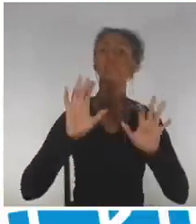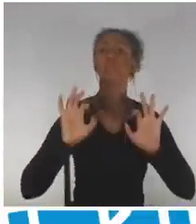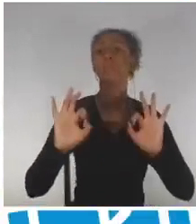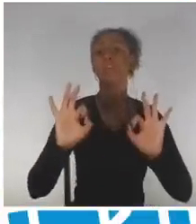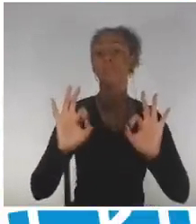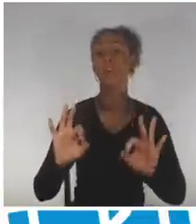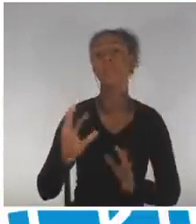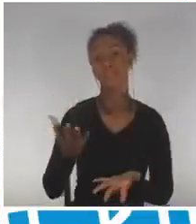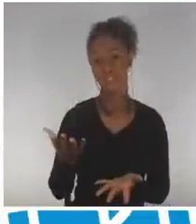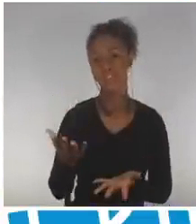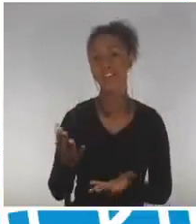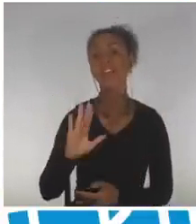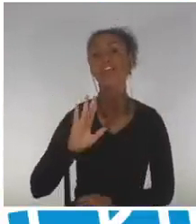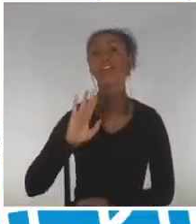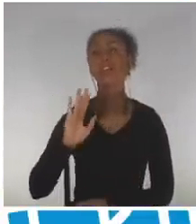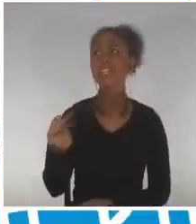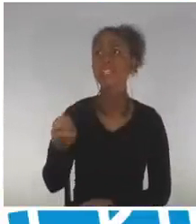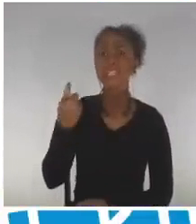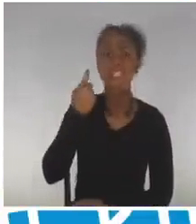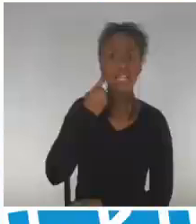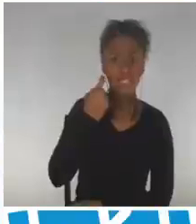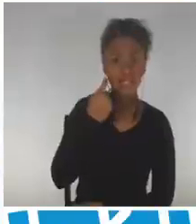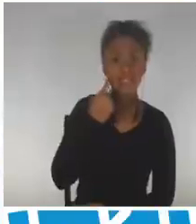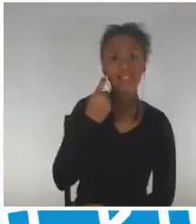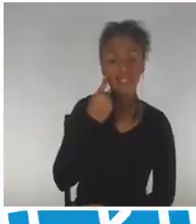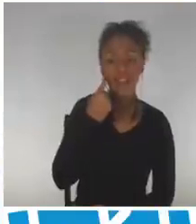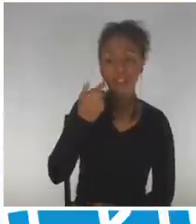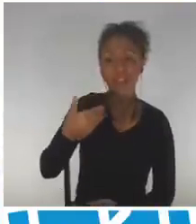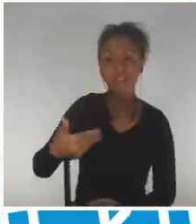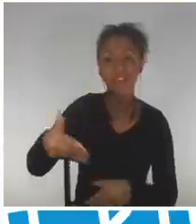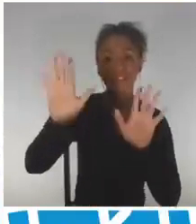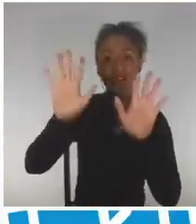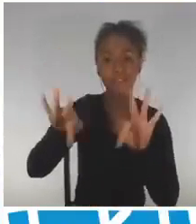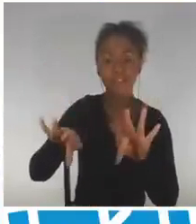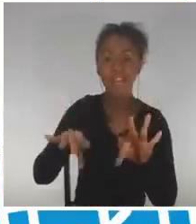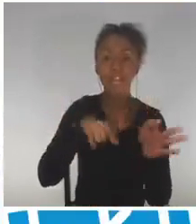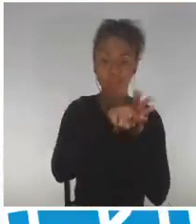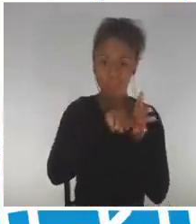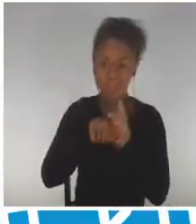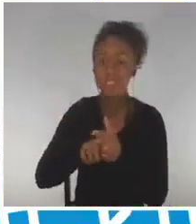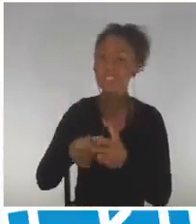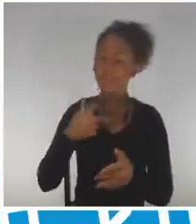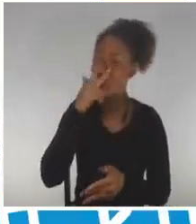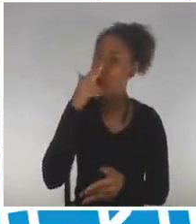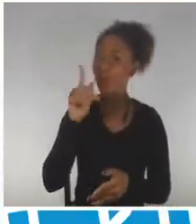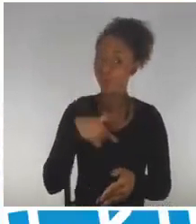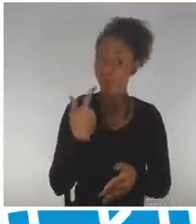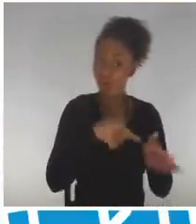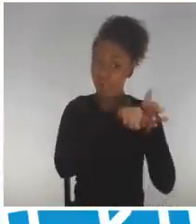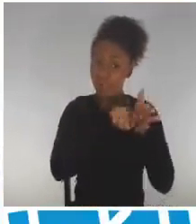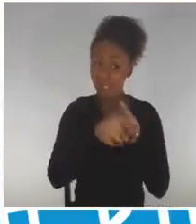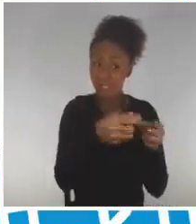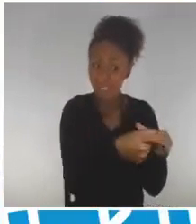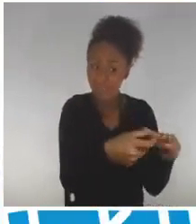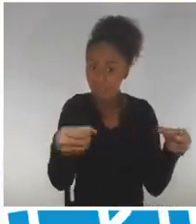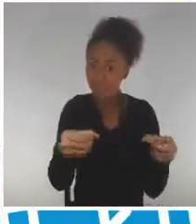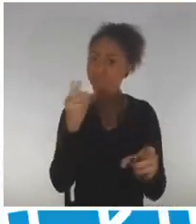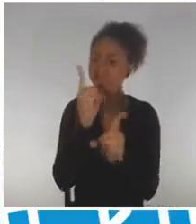encerra na sexta-feira, então acho que a gente vai ter uma amostra muito robusta,